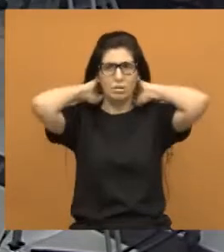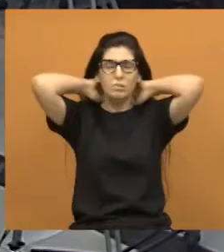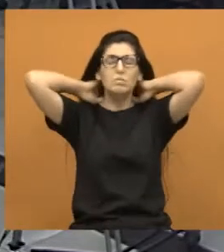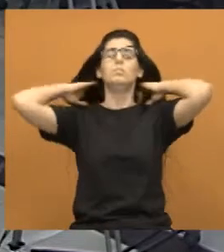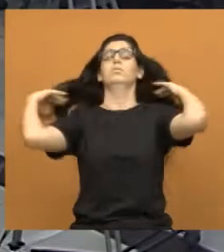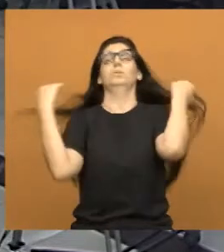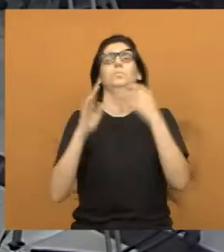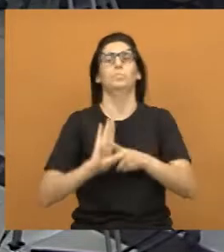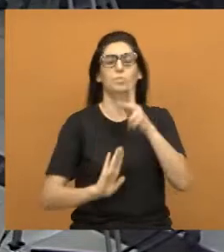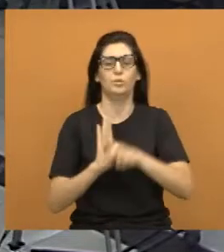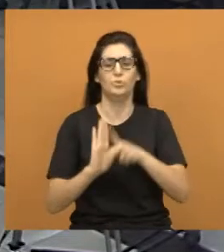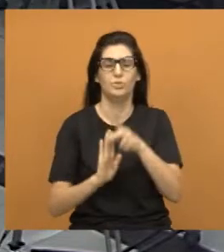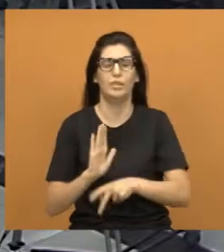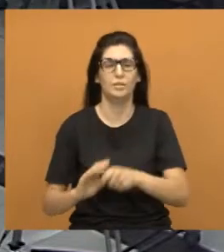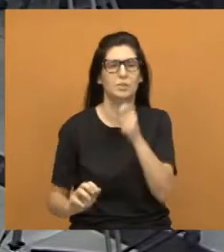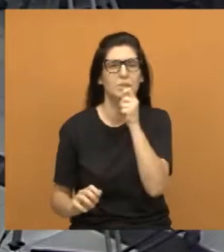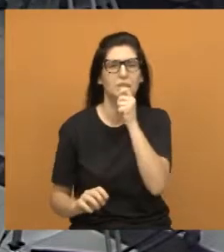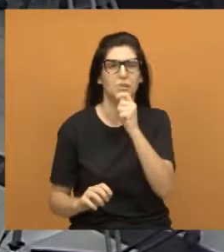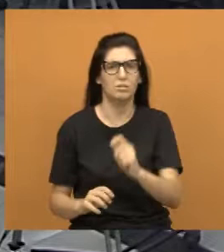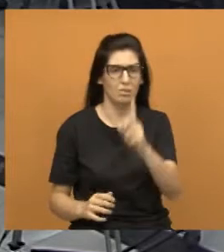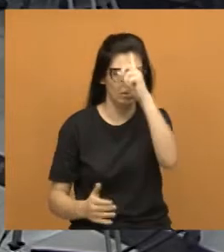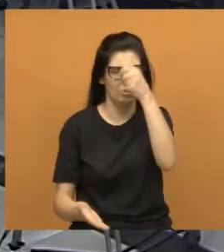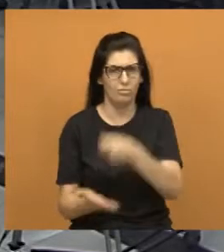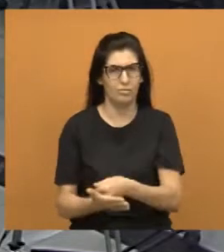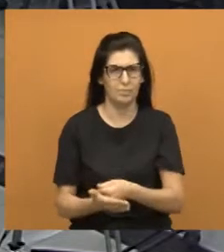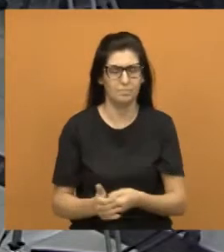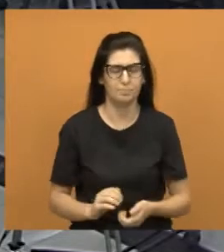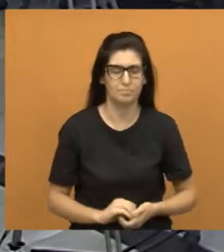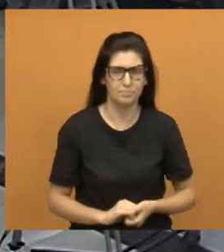O projeto continua em discussão.